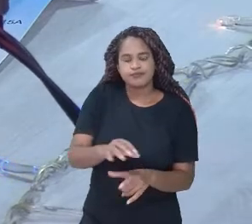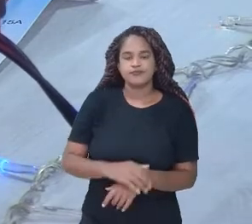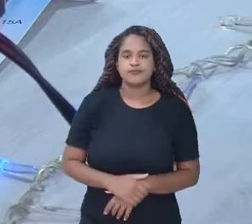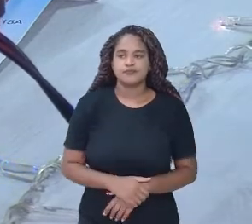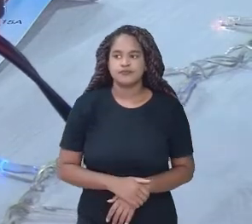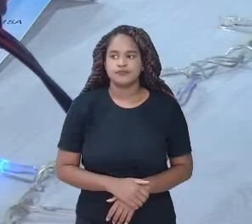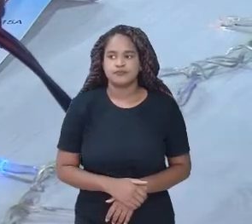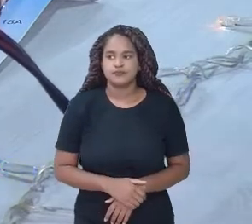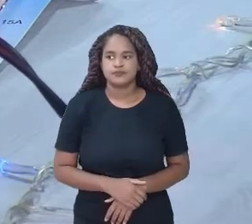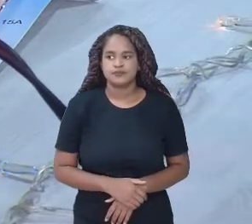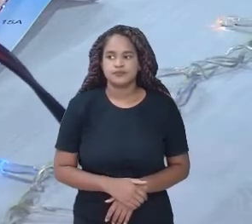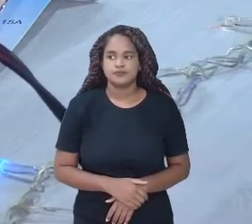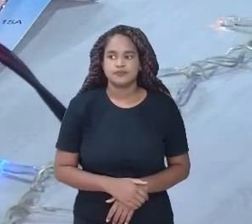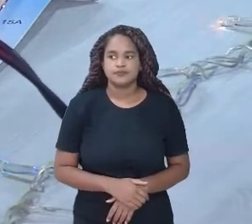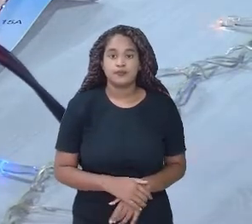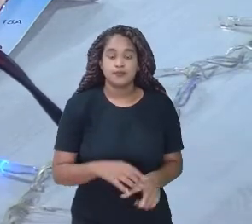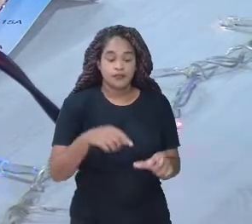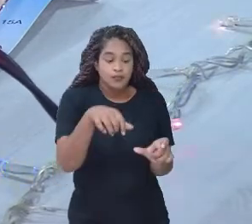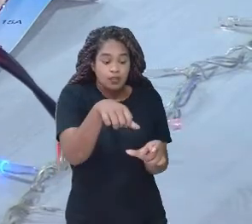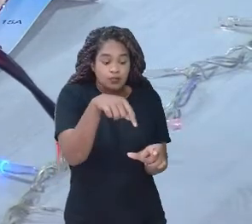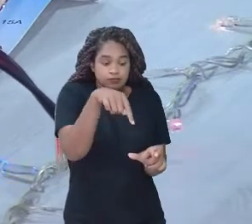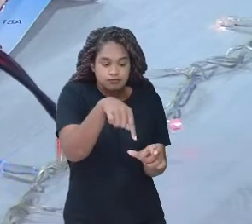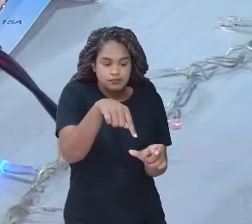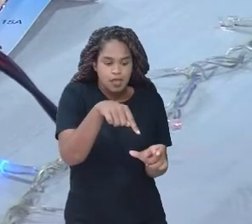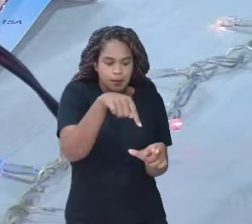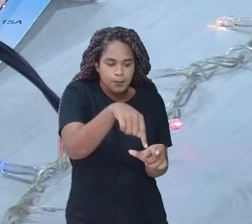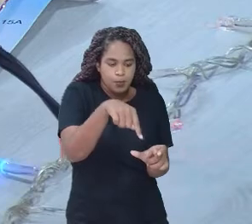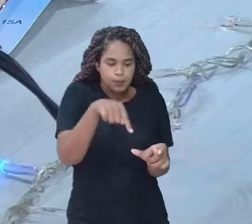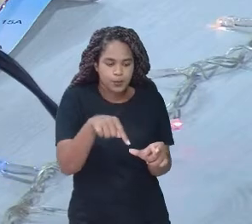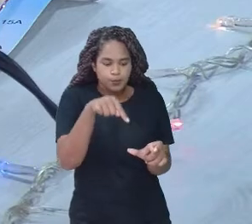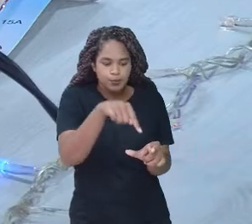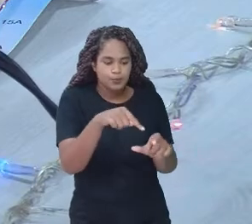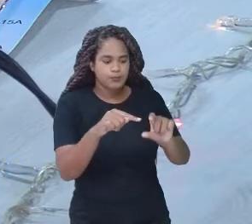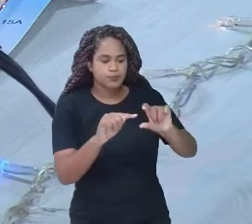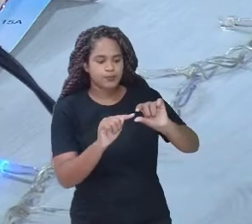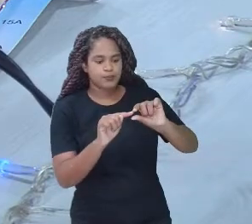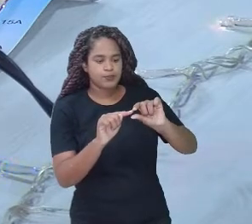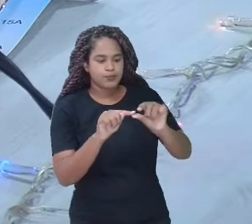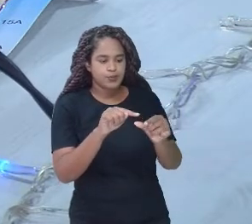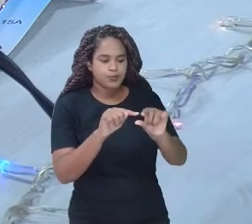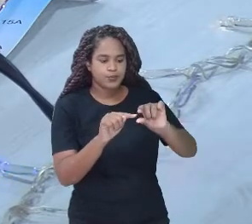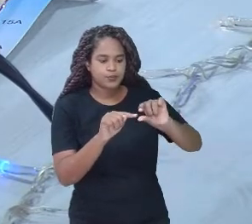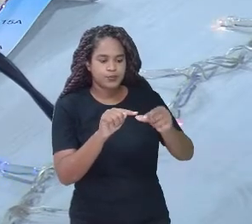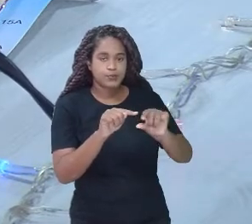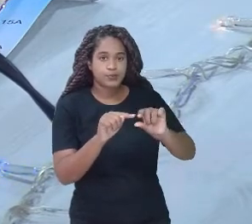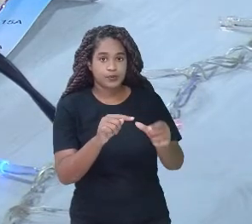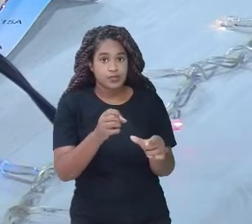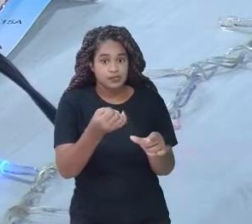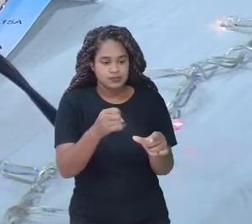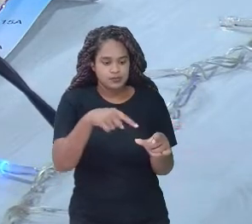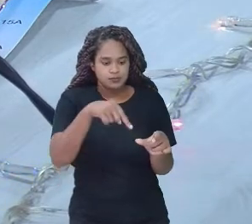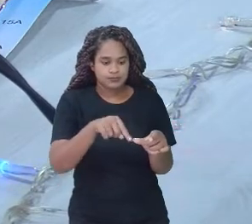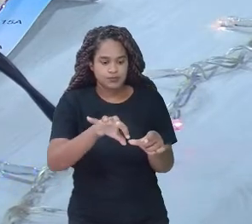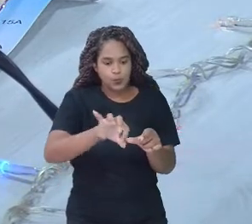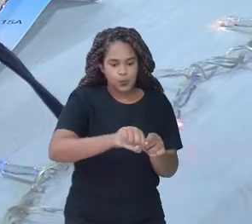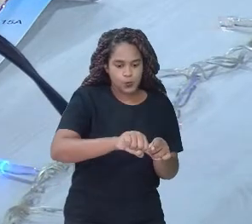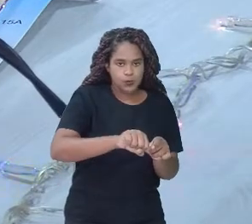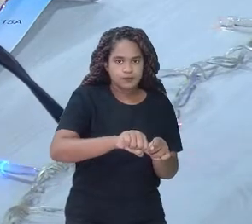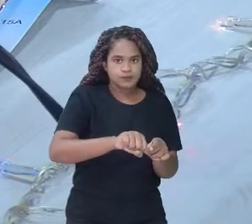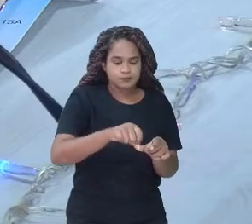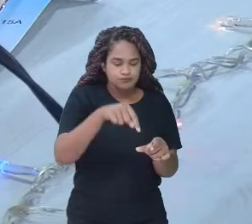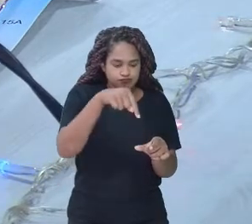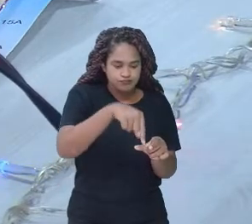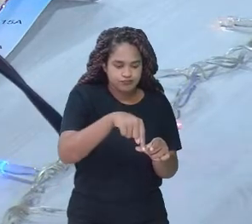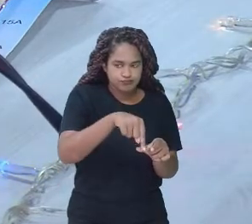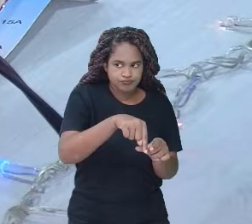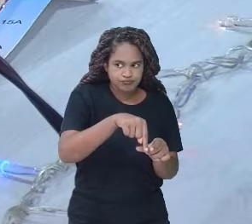né? Aqui tem um interruptor que ele vai interromper a passagem da corrente elétrica, né?